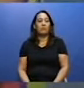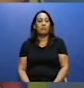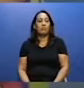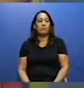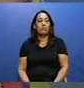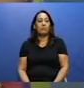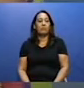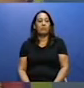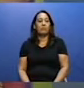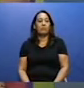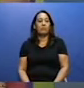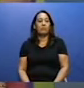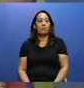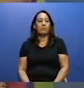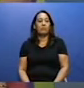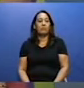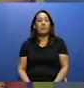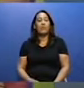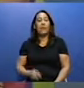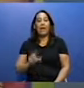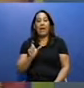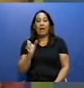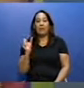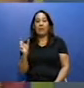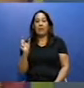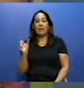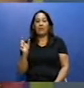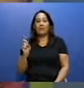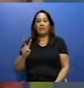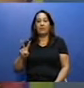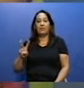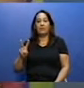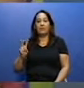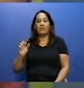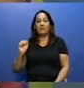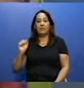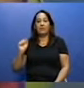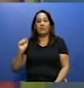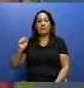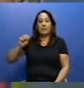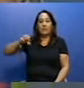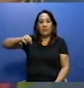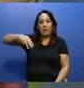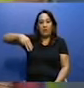O van com M, tá vendo? Porque tem o P aqui, olha. A